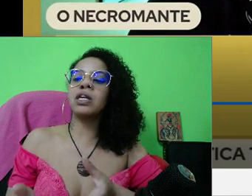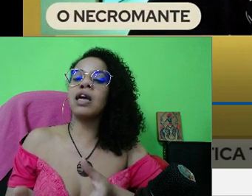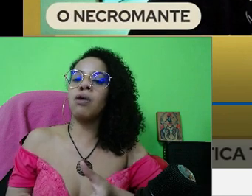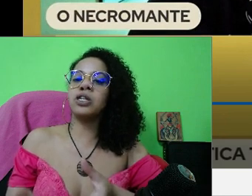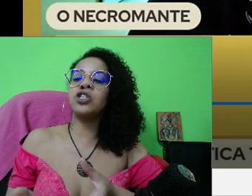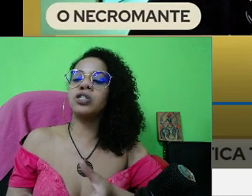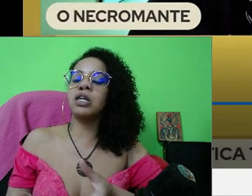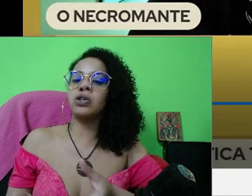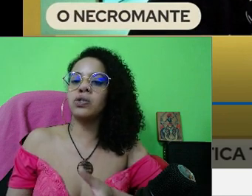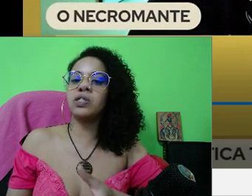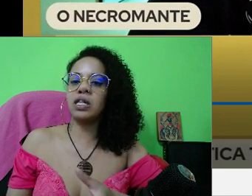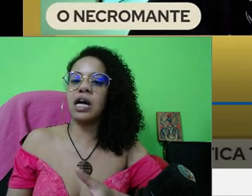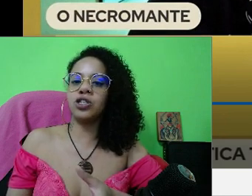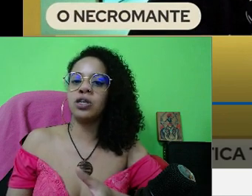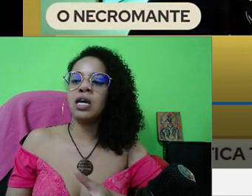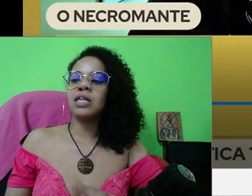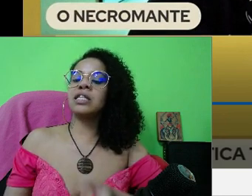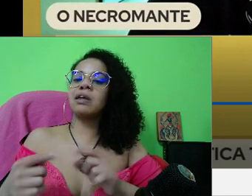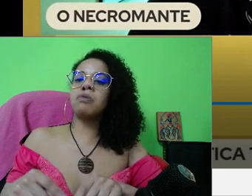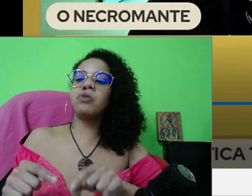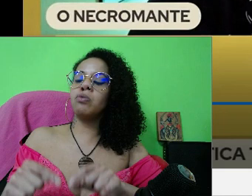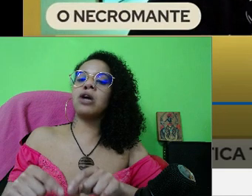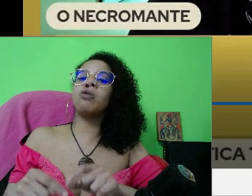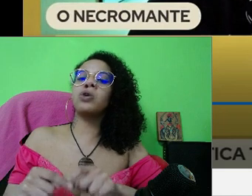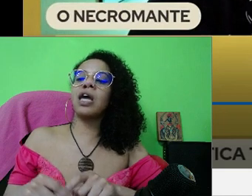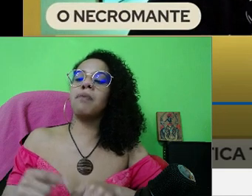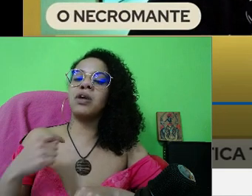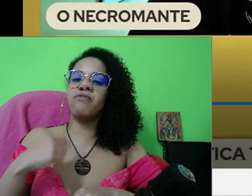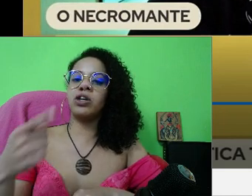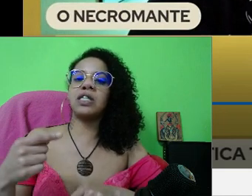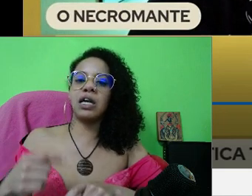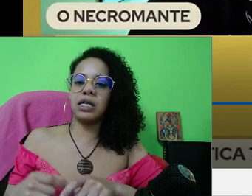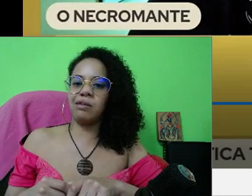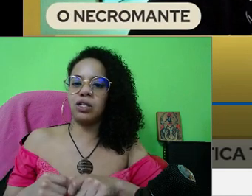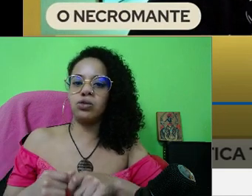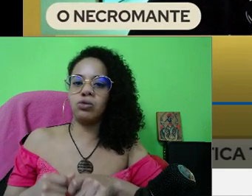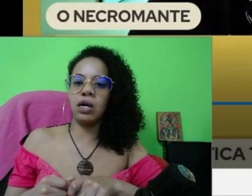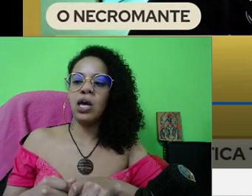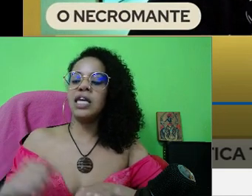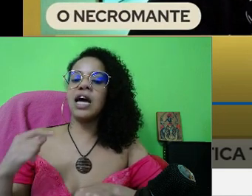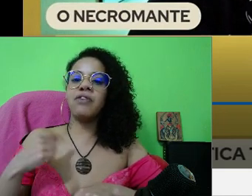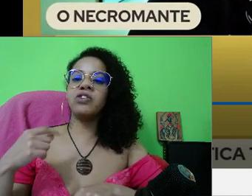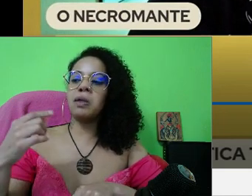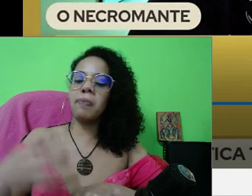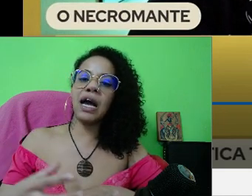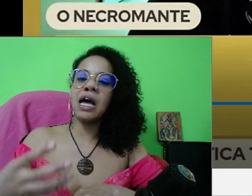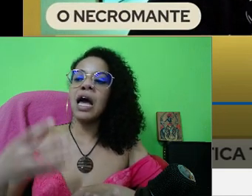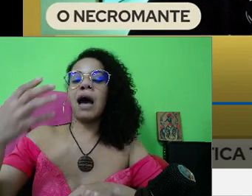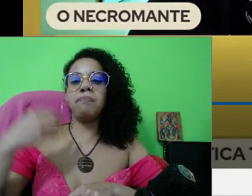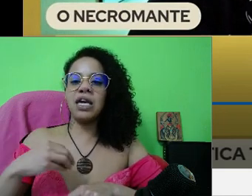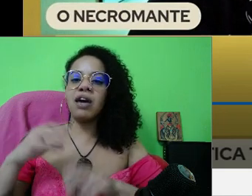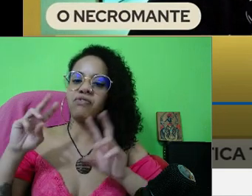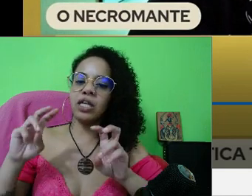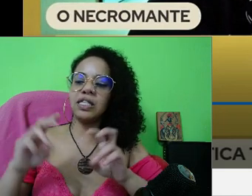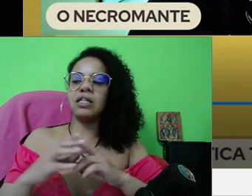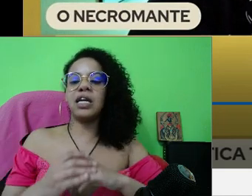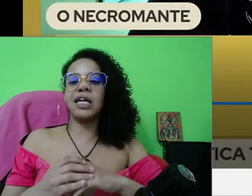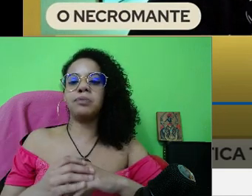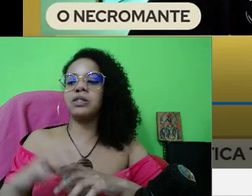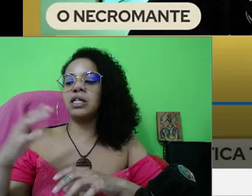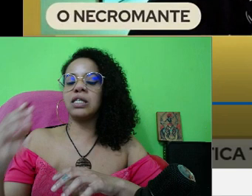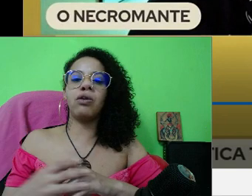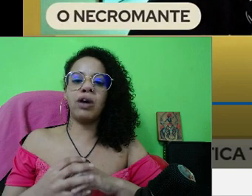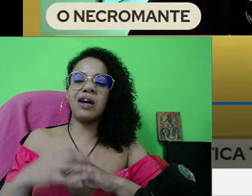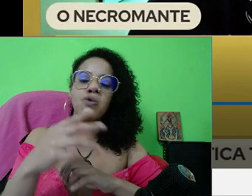muito bem o que que é o machismo na nossa sociedade você sabe muito bem Como que é a minha voz em relação a sua E aí você pega a minha voz